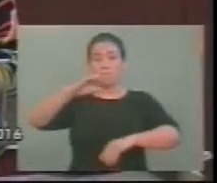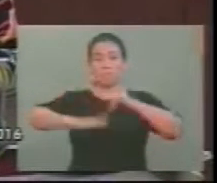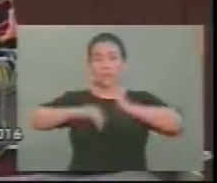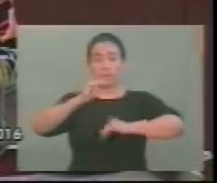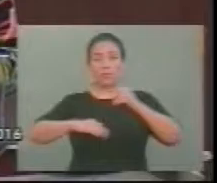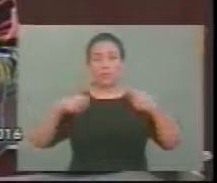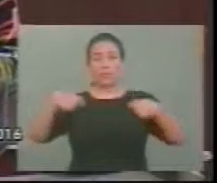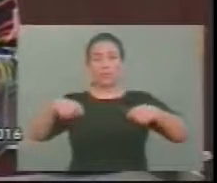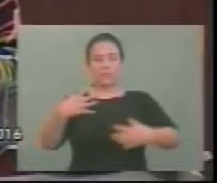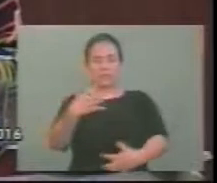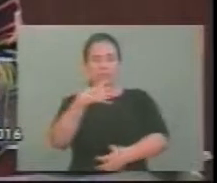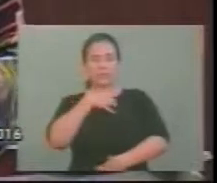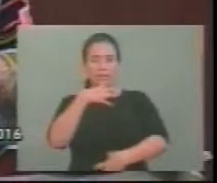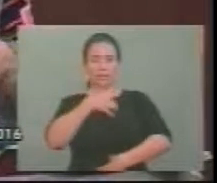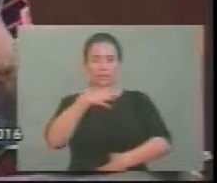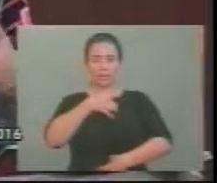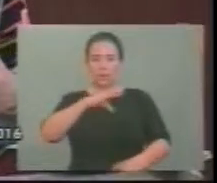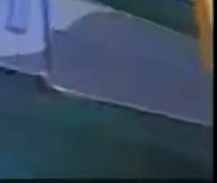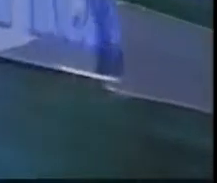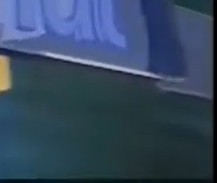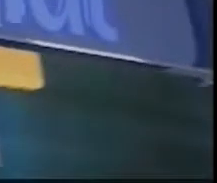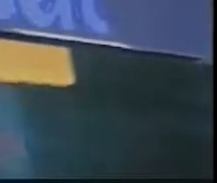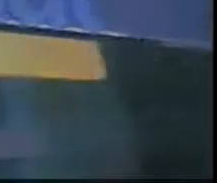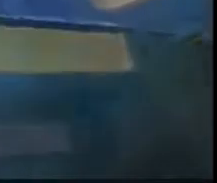mais 4.200 vagas.